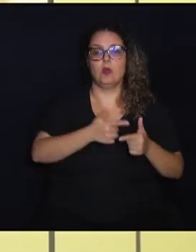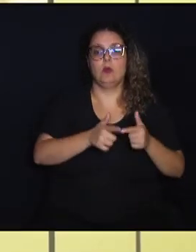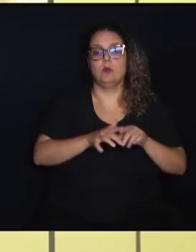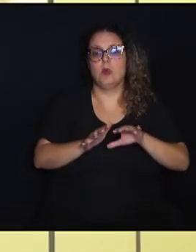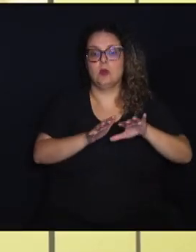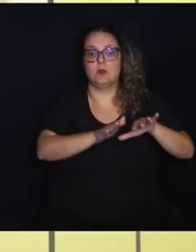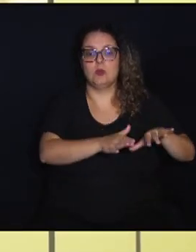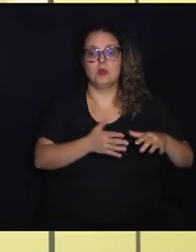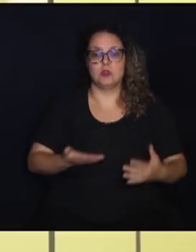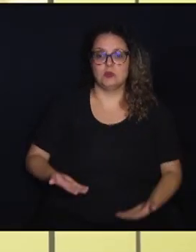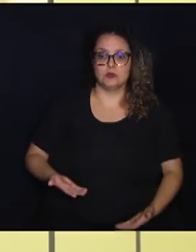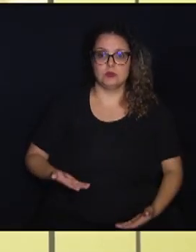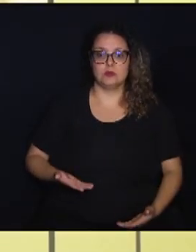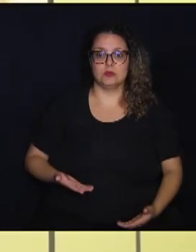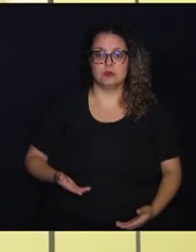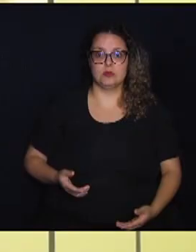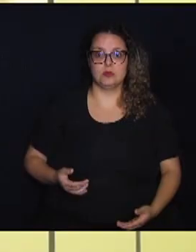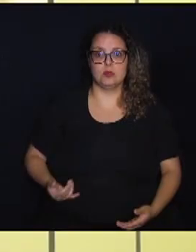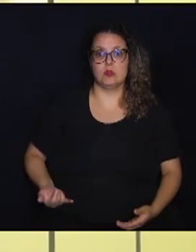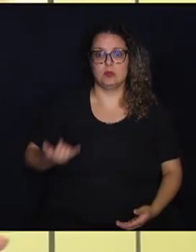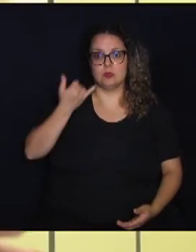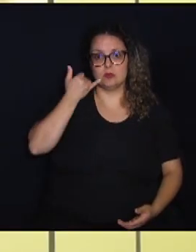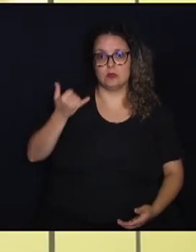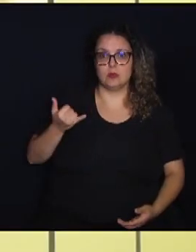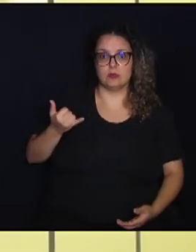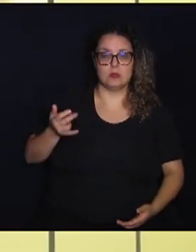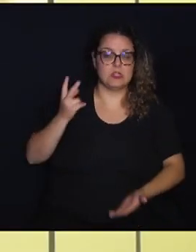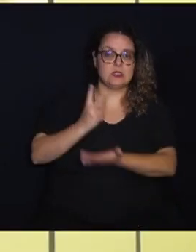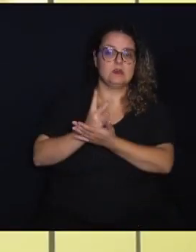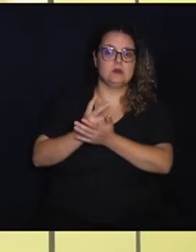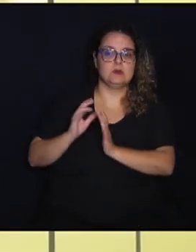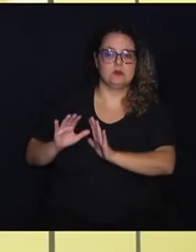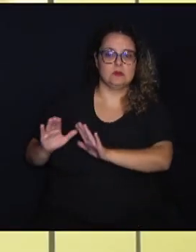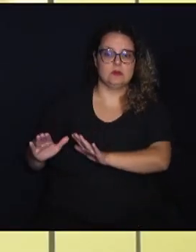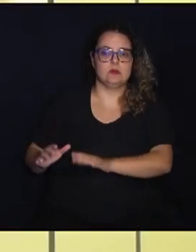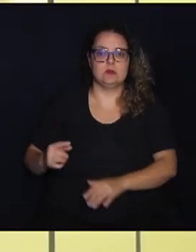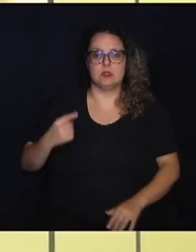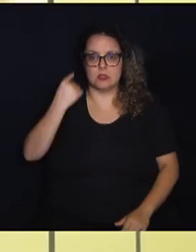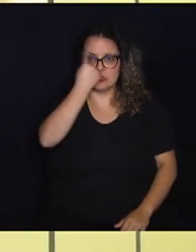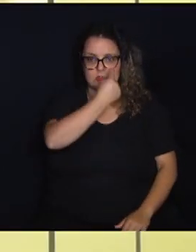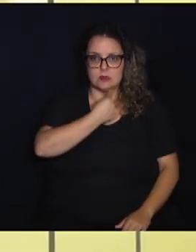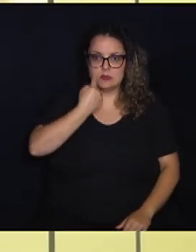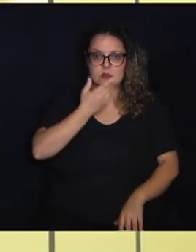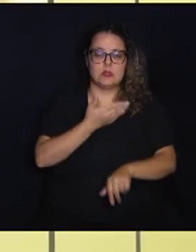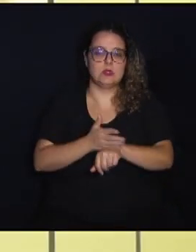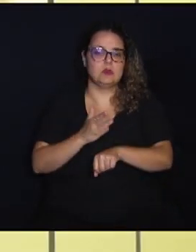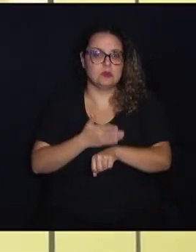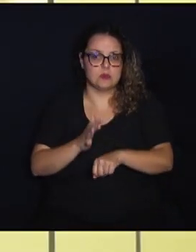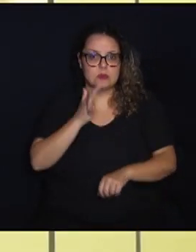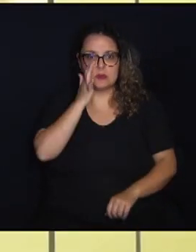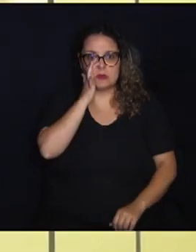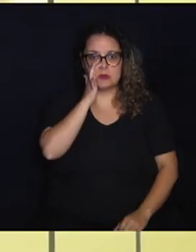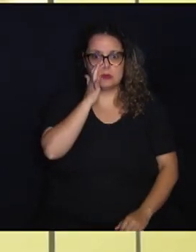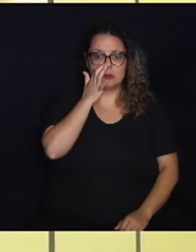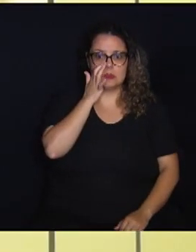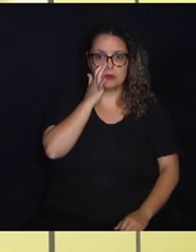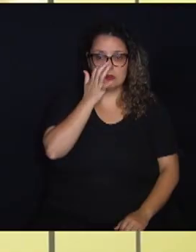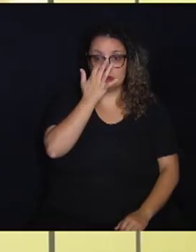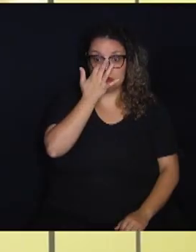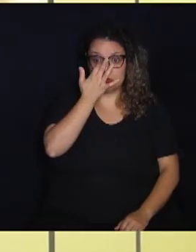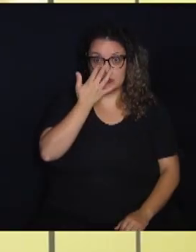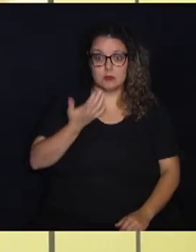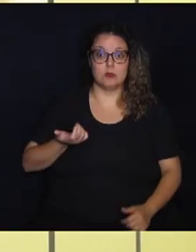lado, de deixar um pouquinho aquele celular que não para, um pouco de lado para aquela 1 horinha que está treinando, entende? Então, a questão